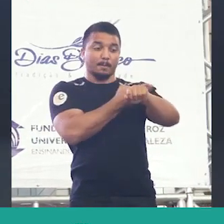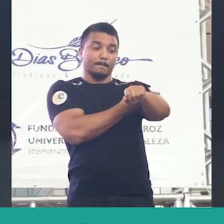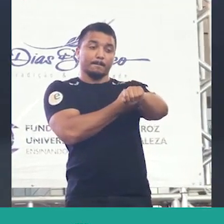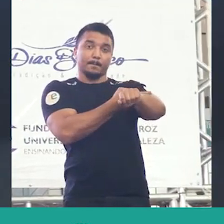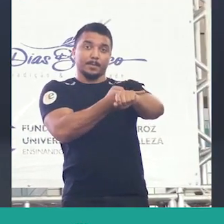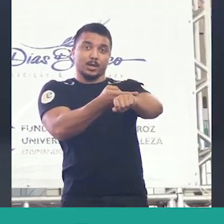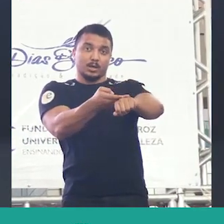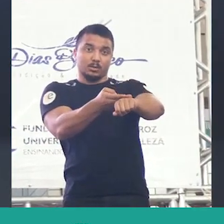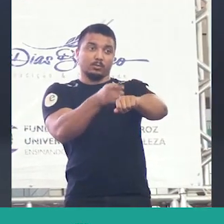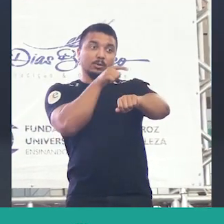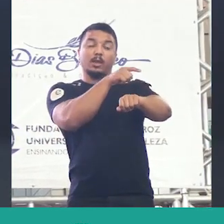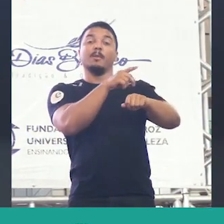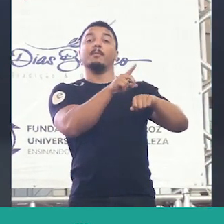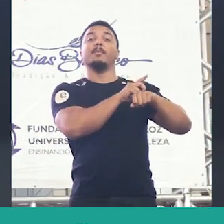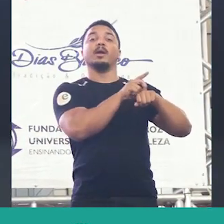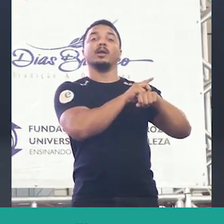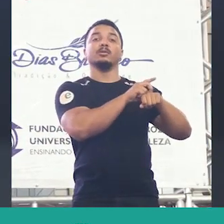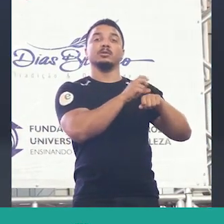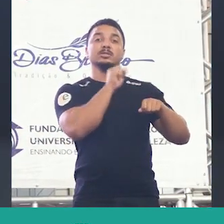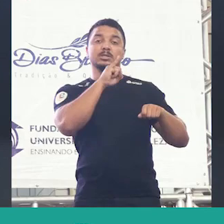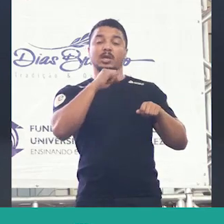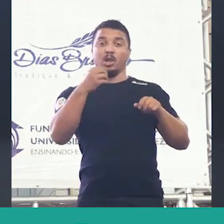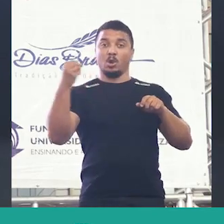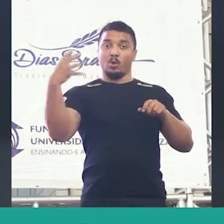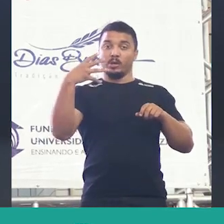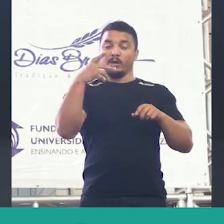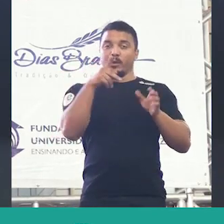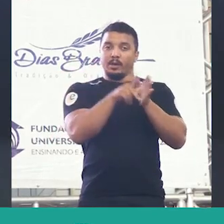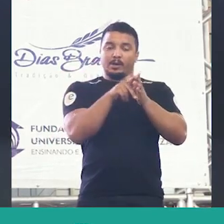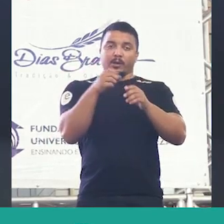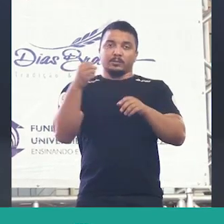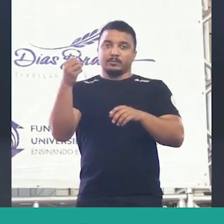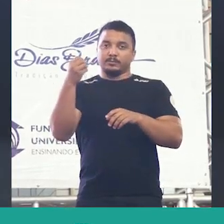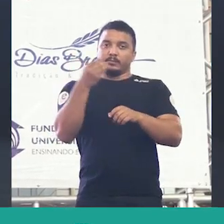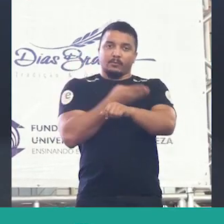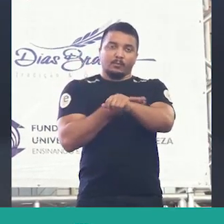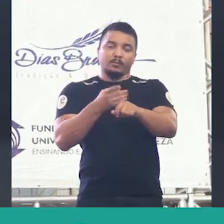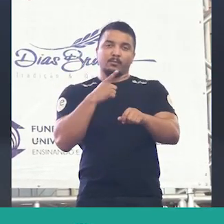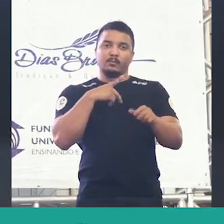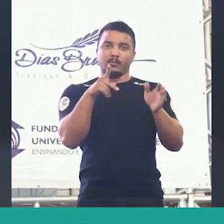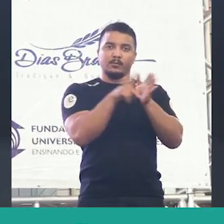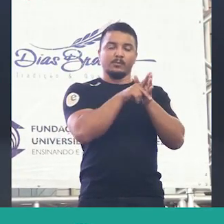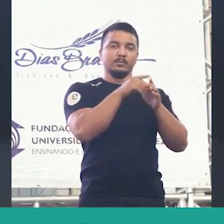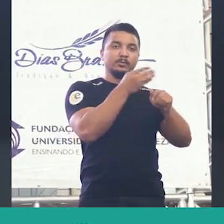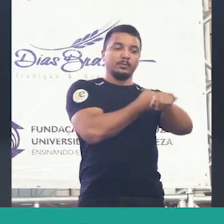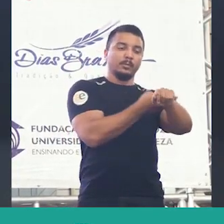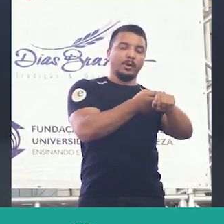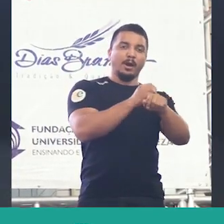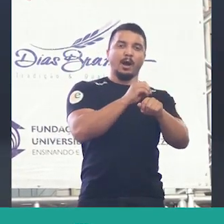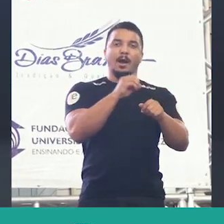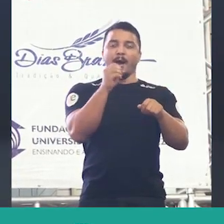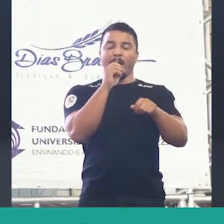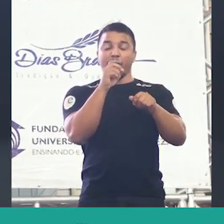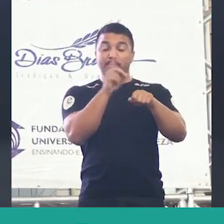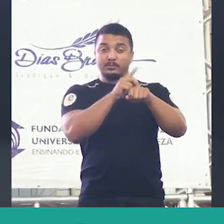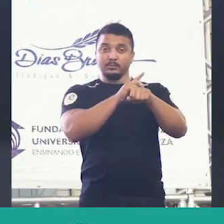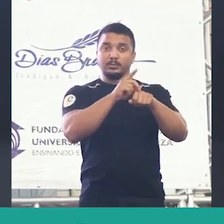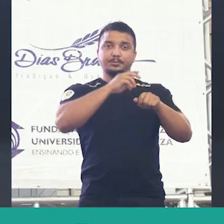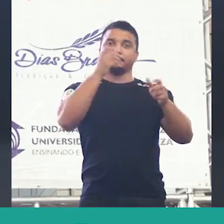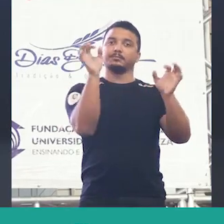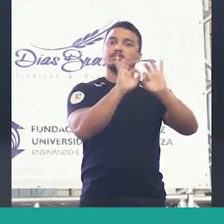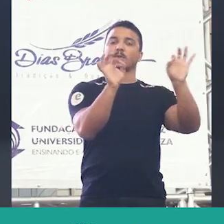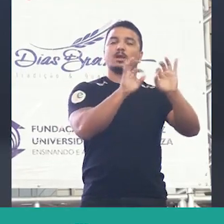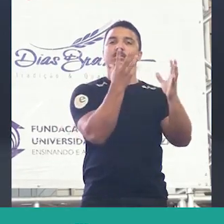é branco, o tecido é preto. Se eu incido luz branca, reflete no lado que é branco e no tecido